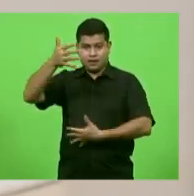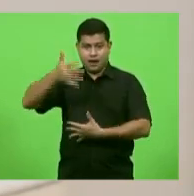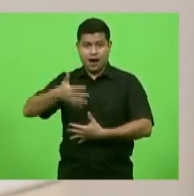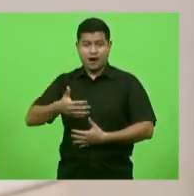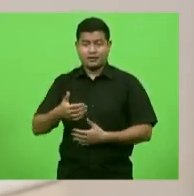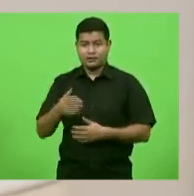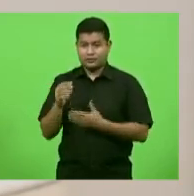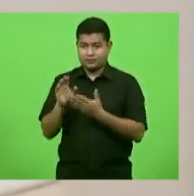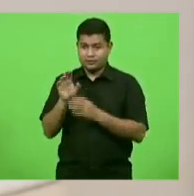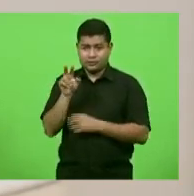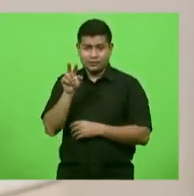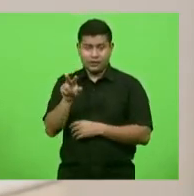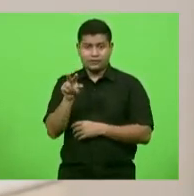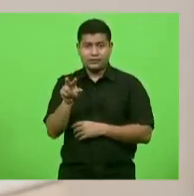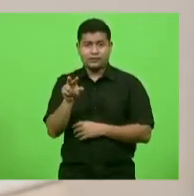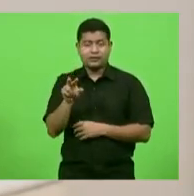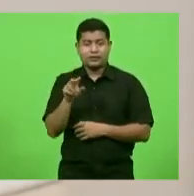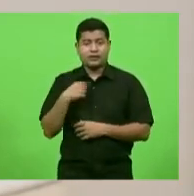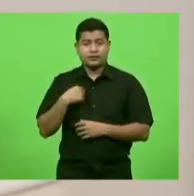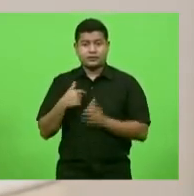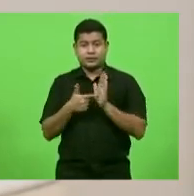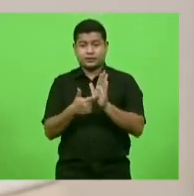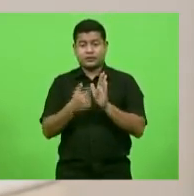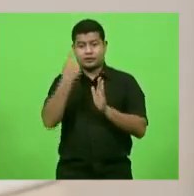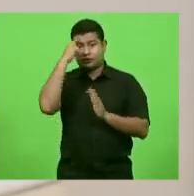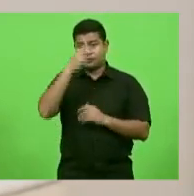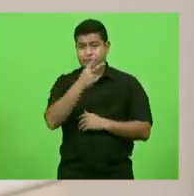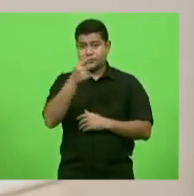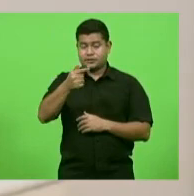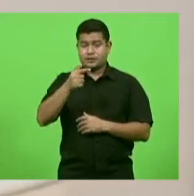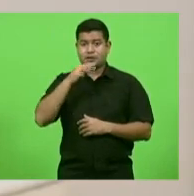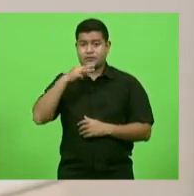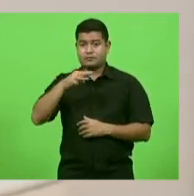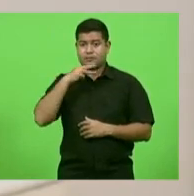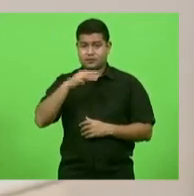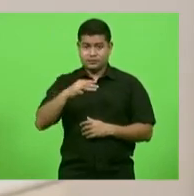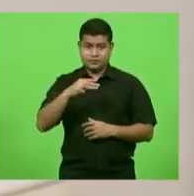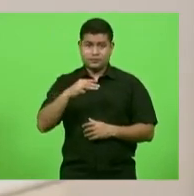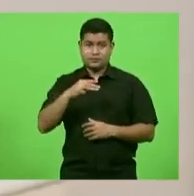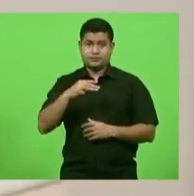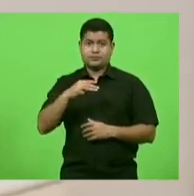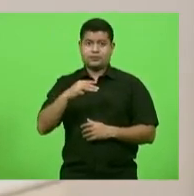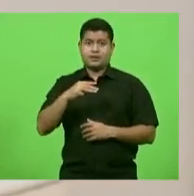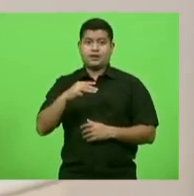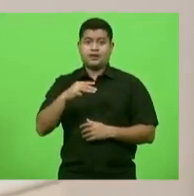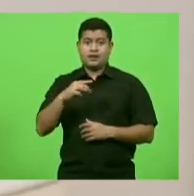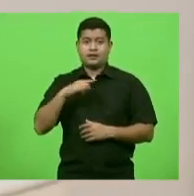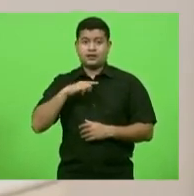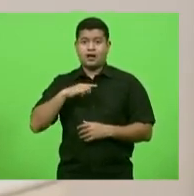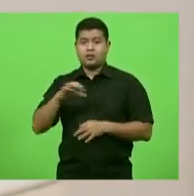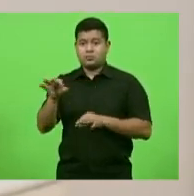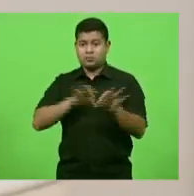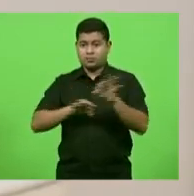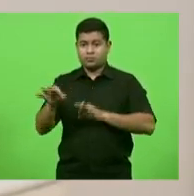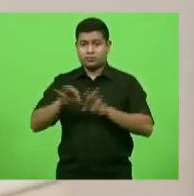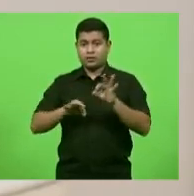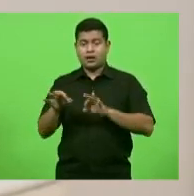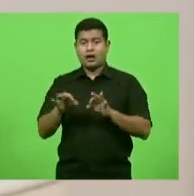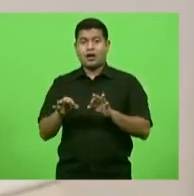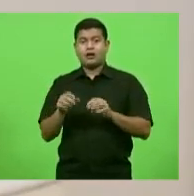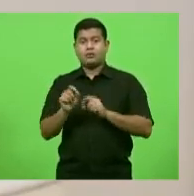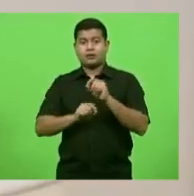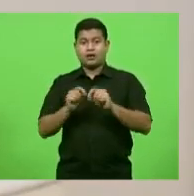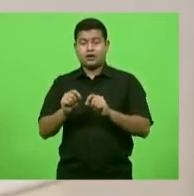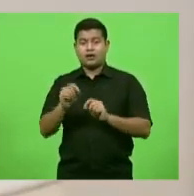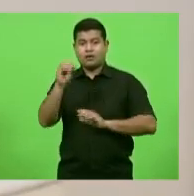indicada, ou seja, no dia 27 de março, foi elaborada a minuta de dispensa de licitação